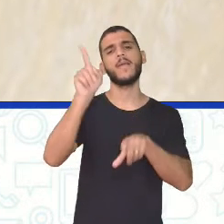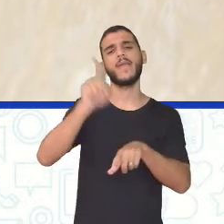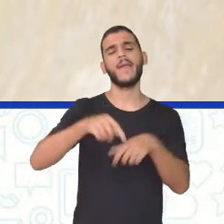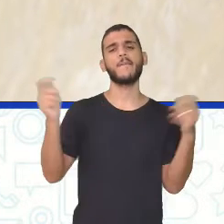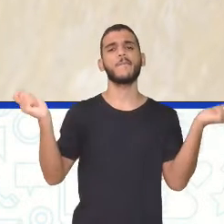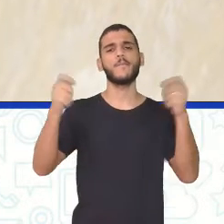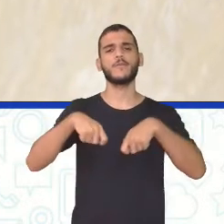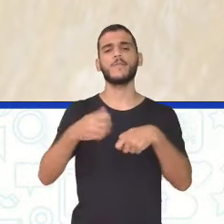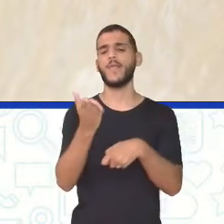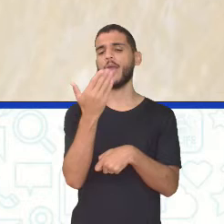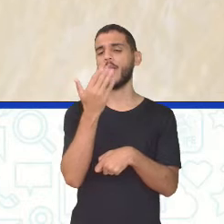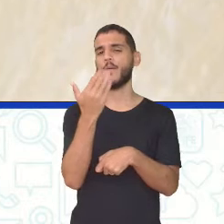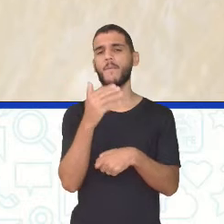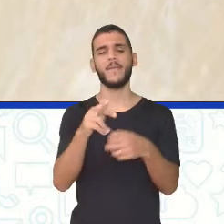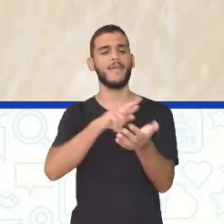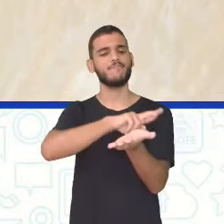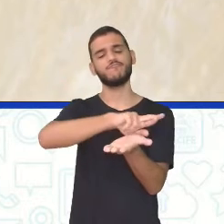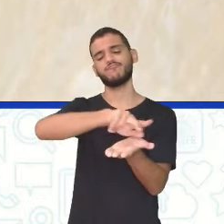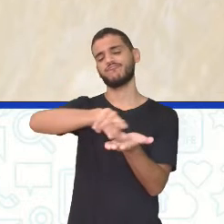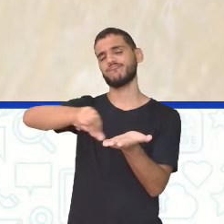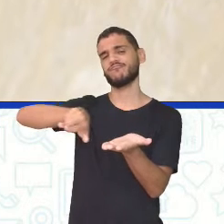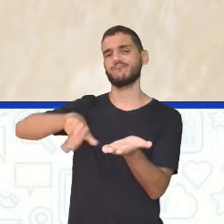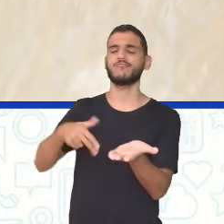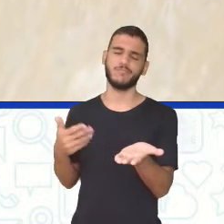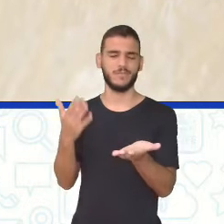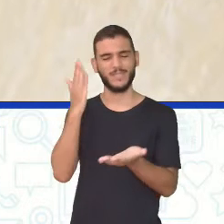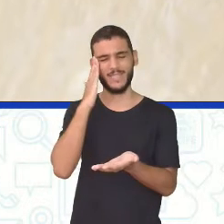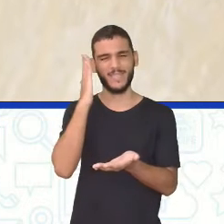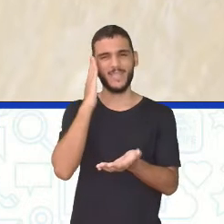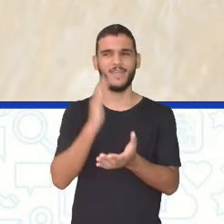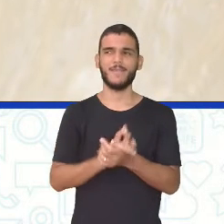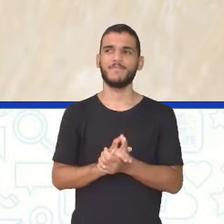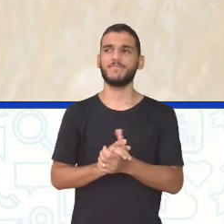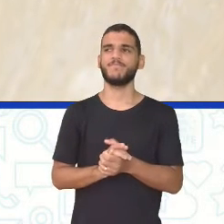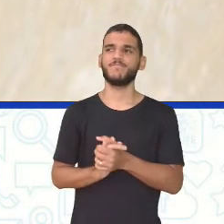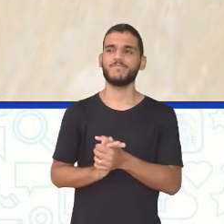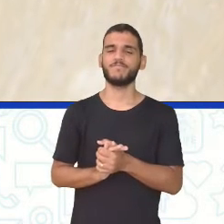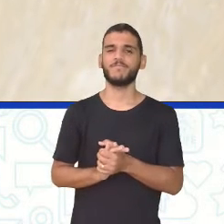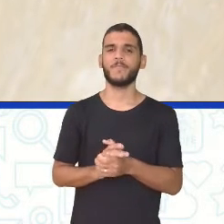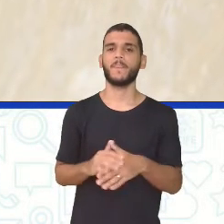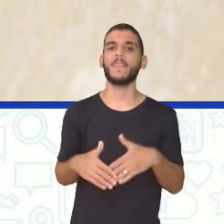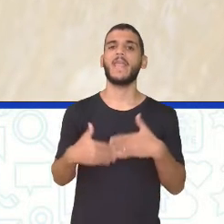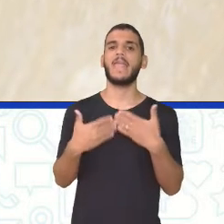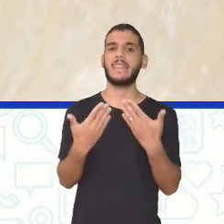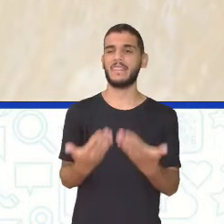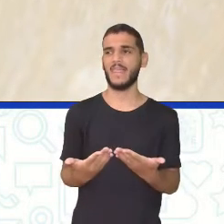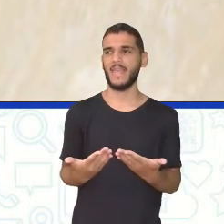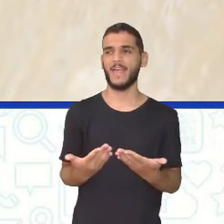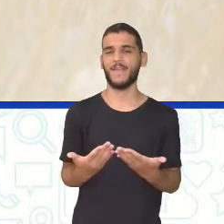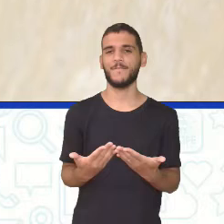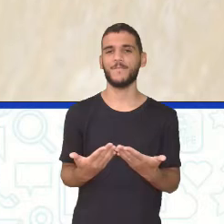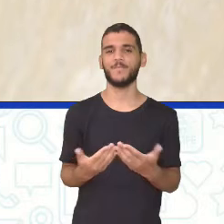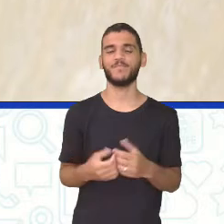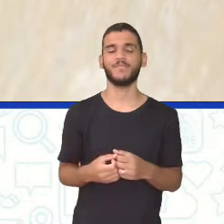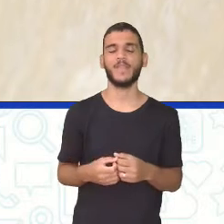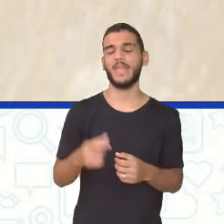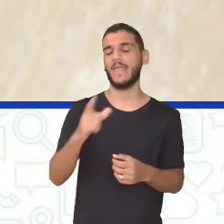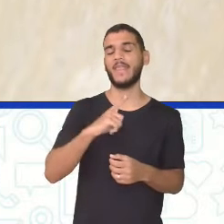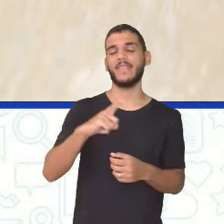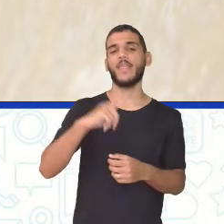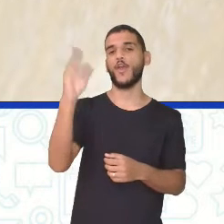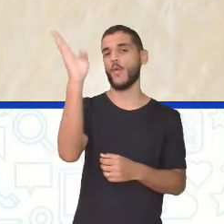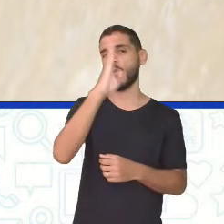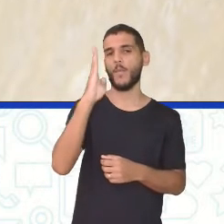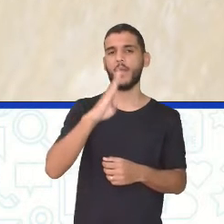uma alimentação variada, minha gente, né? Essa coisa de dizer, você tem aí o Brasil maior exportador de soja,